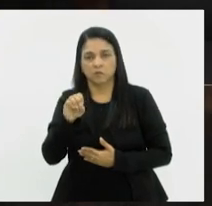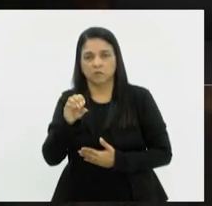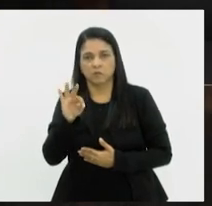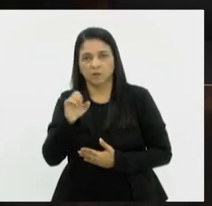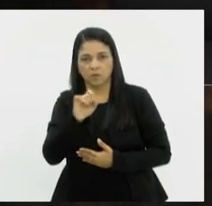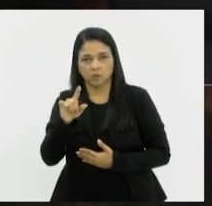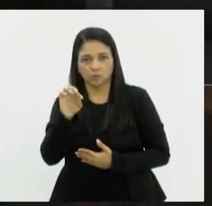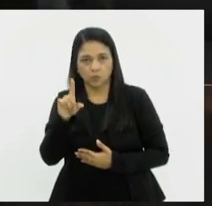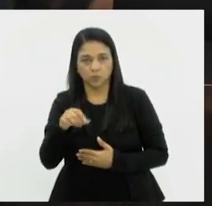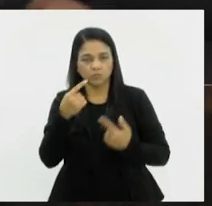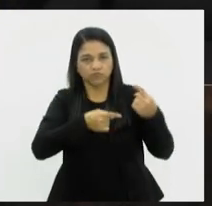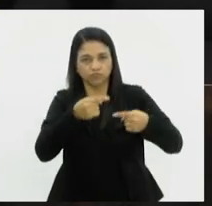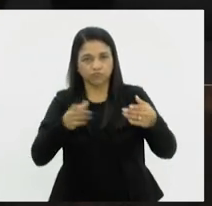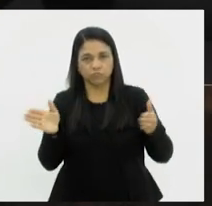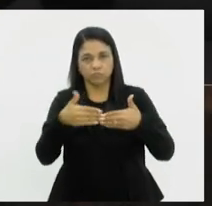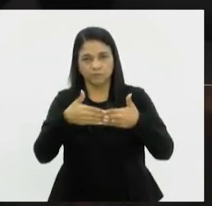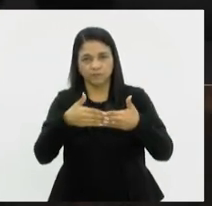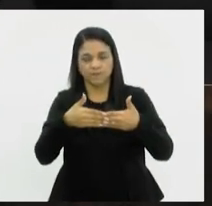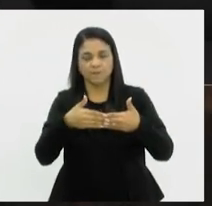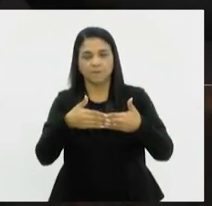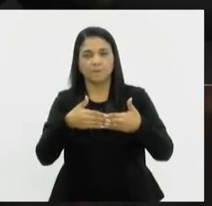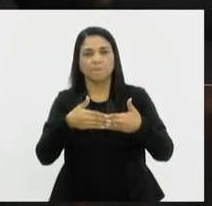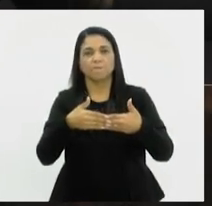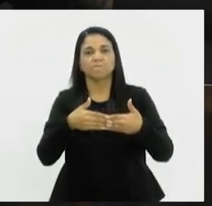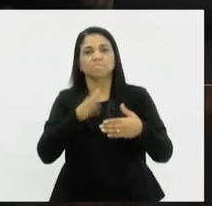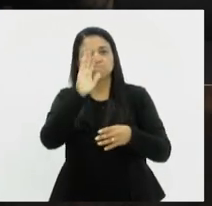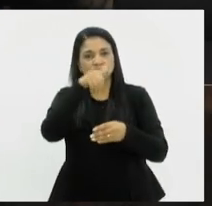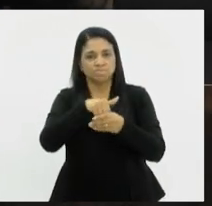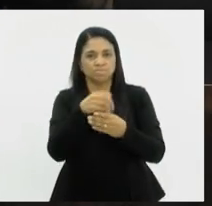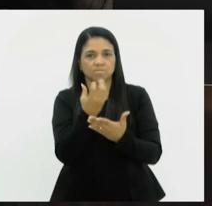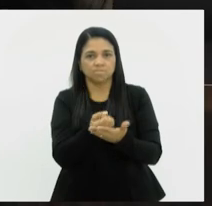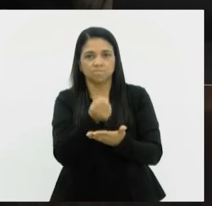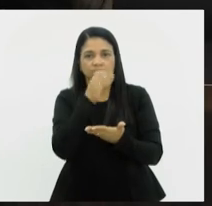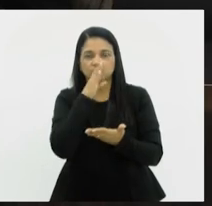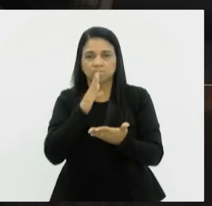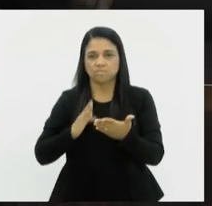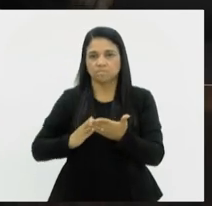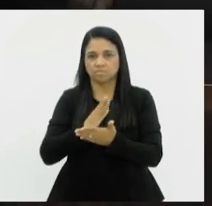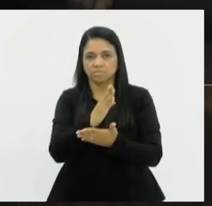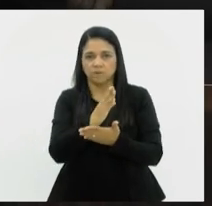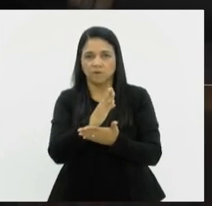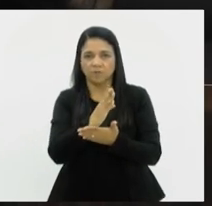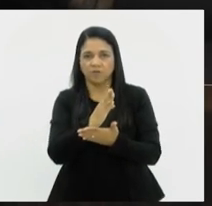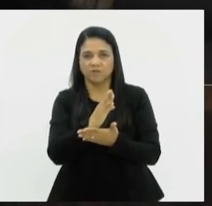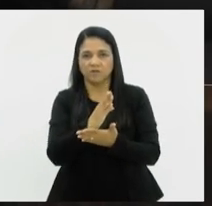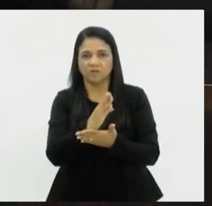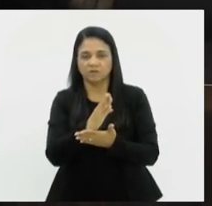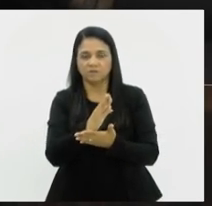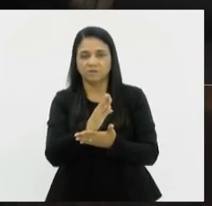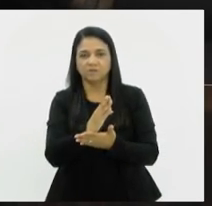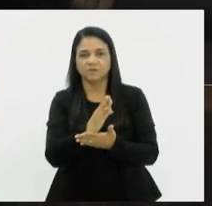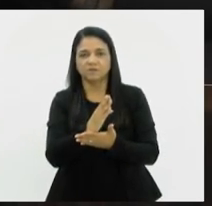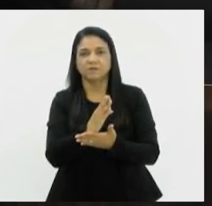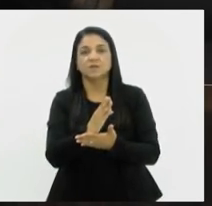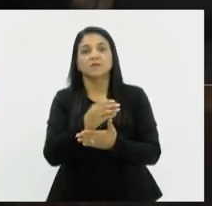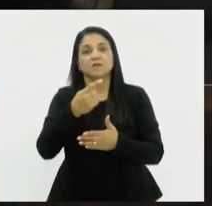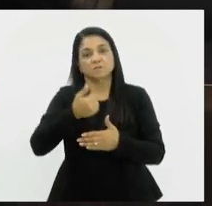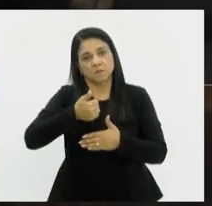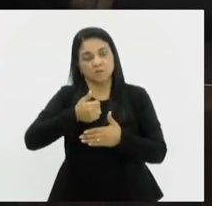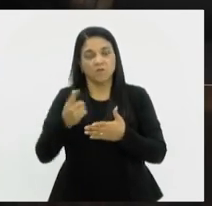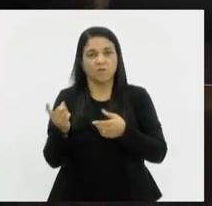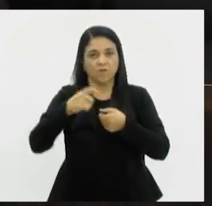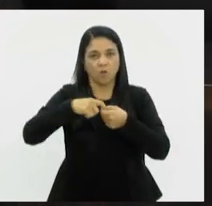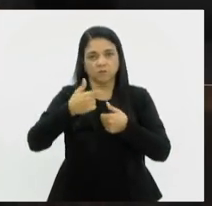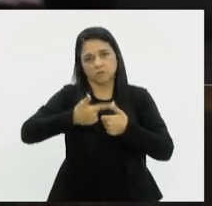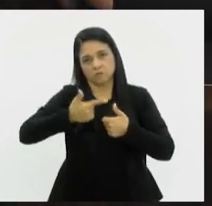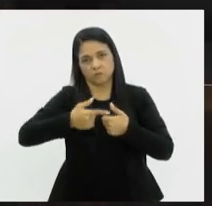discussão, não havendo quem queira discutir, encerrada a discussão. Em votação, senhores que aprovam, permaneçam como estão. Aprovado em primeira e retorna